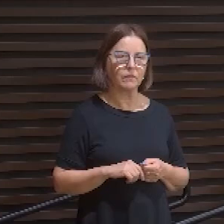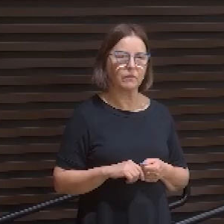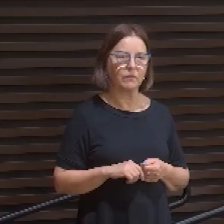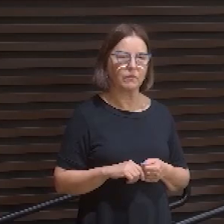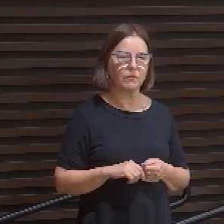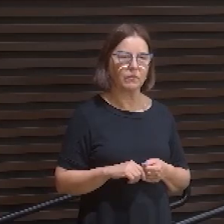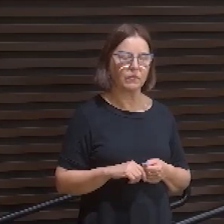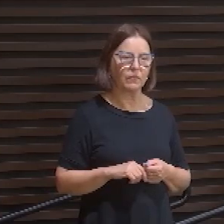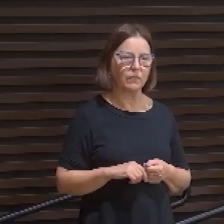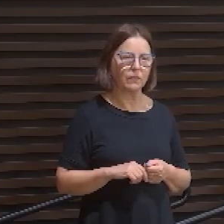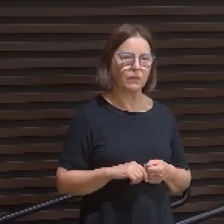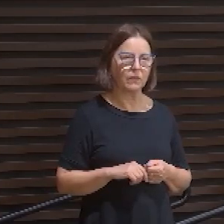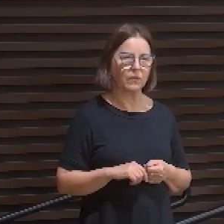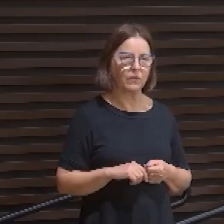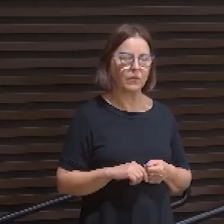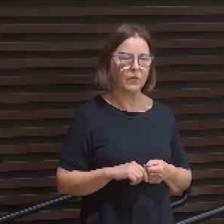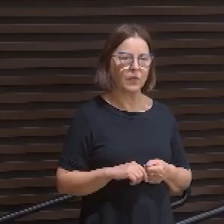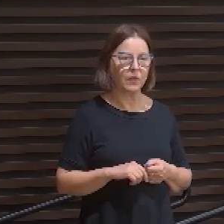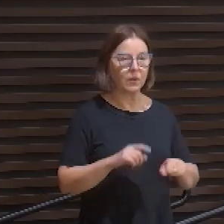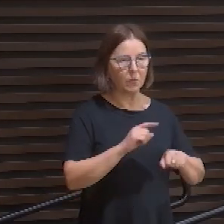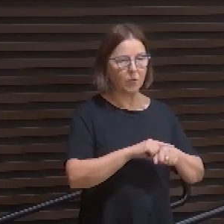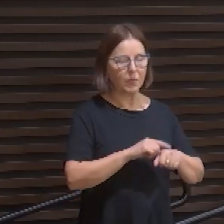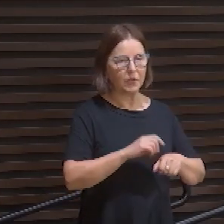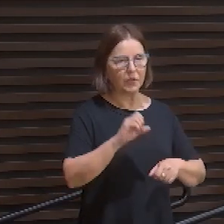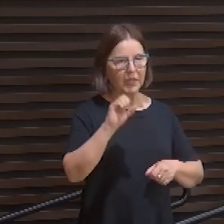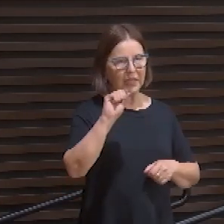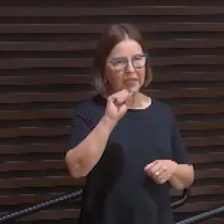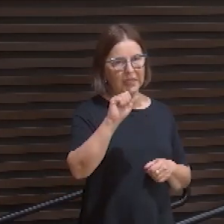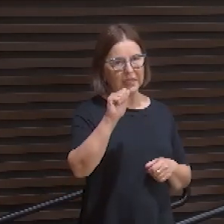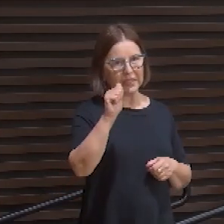Salomão foi construir o templo,